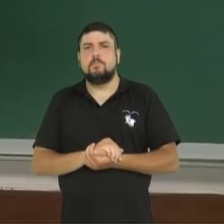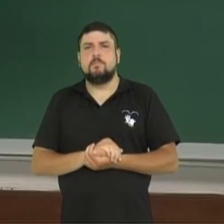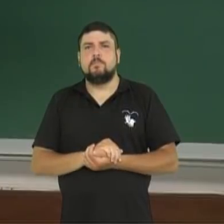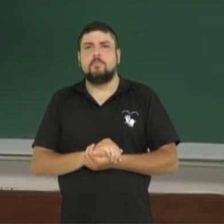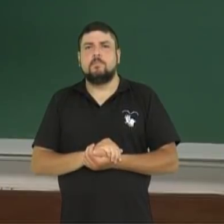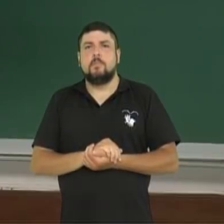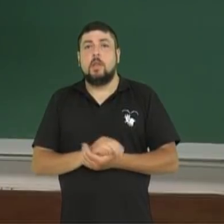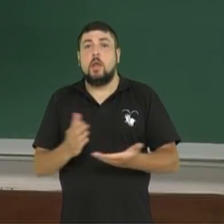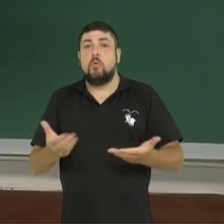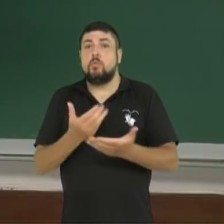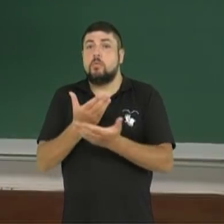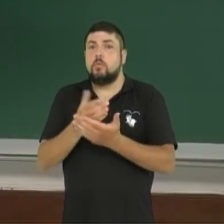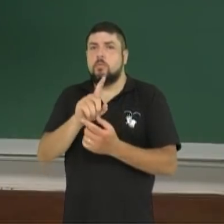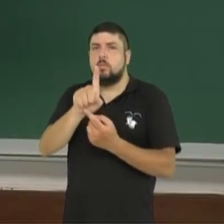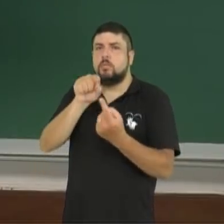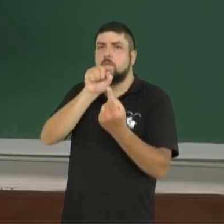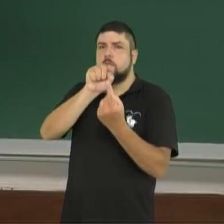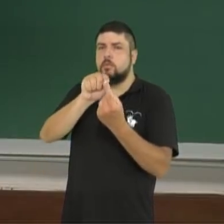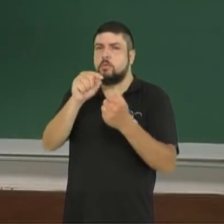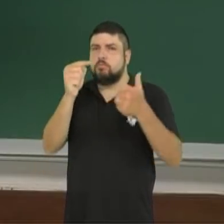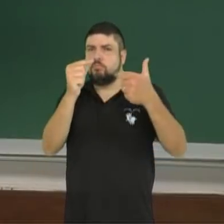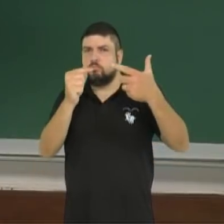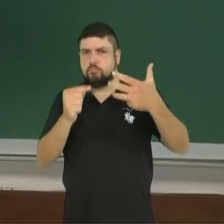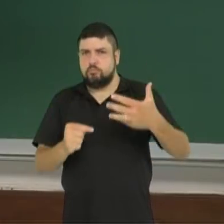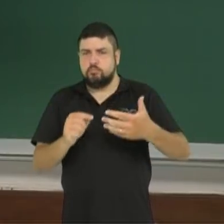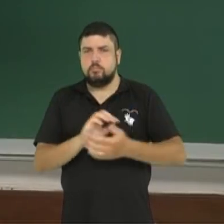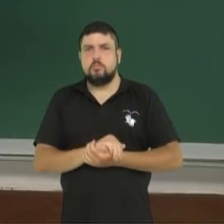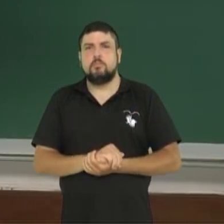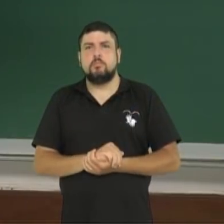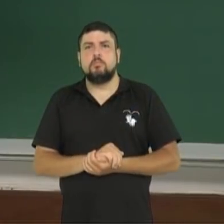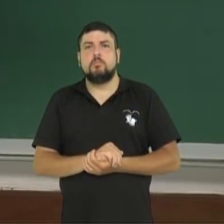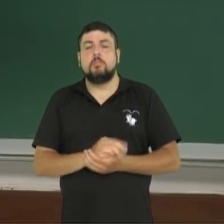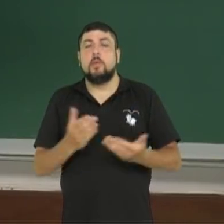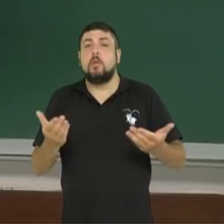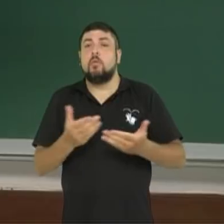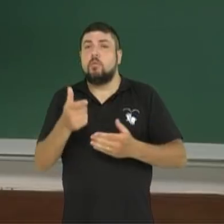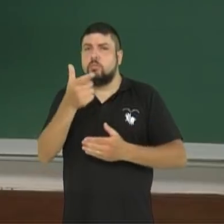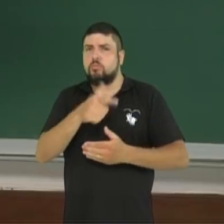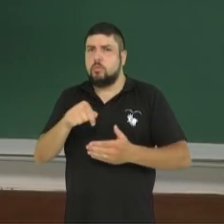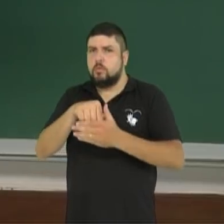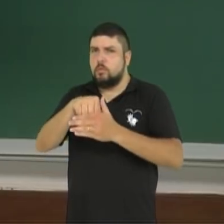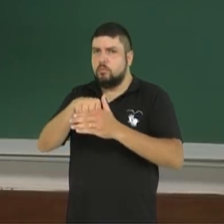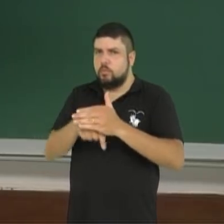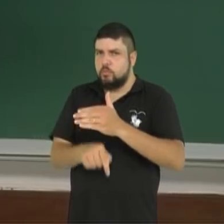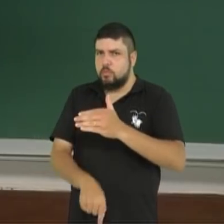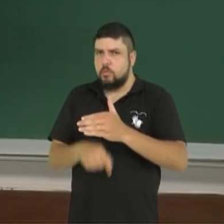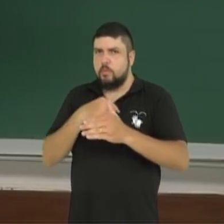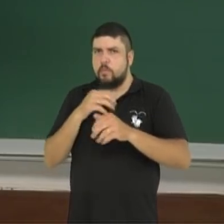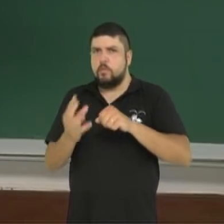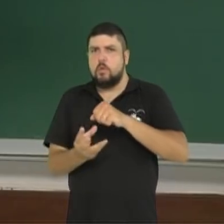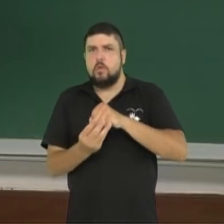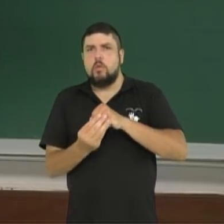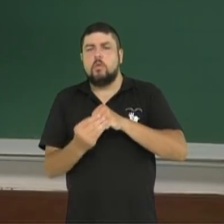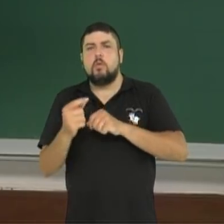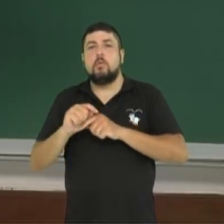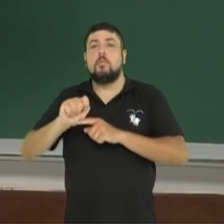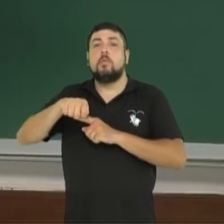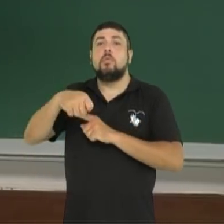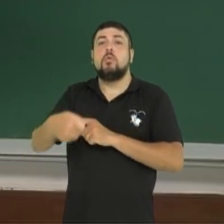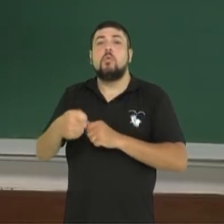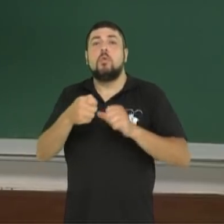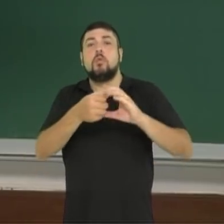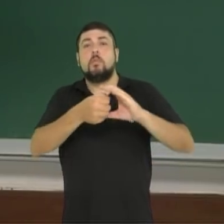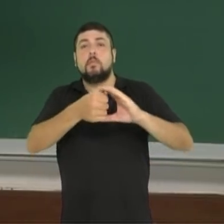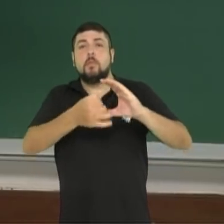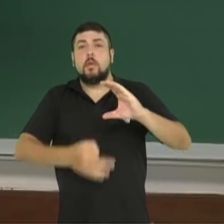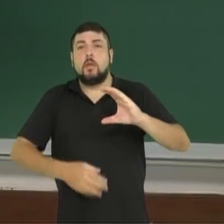os objetivos para a nossa aula de hoje. A gente vai aprofundar um pouco mais, né, os nossos saberes sobre as